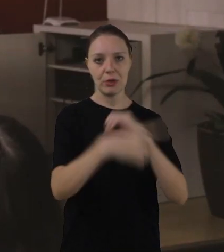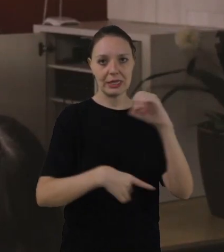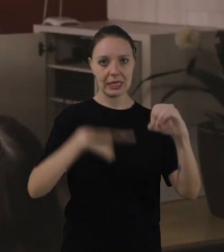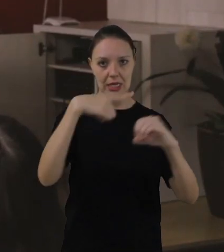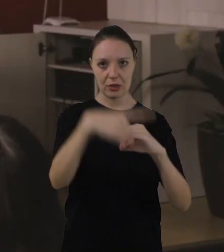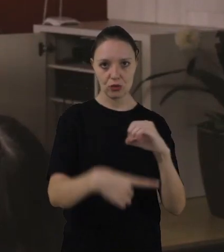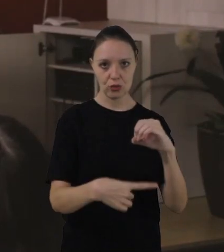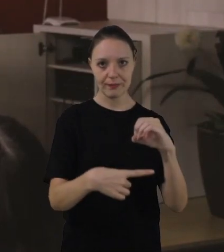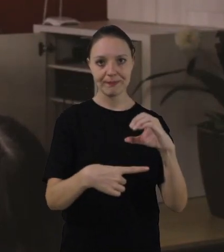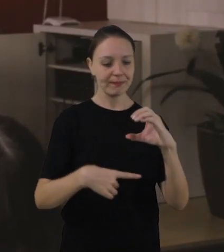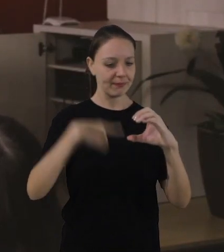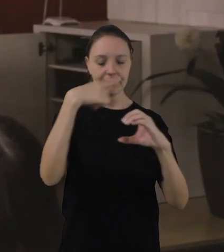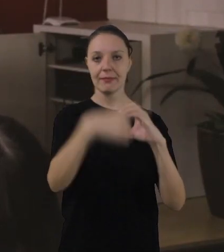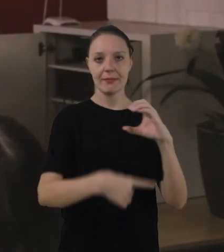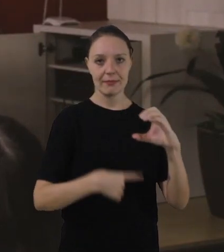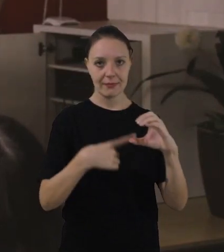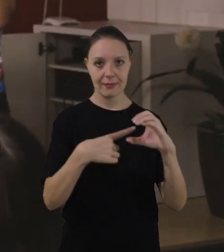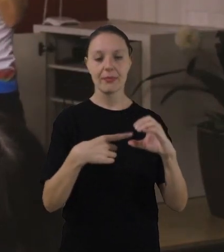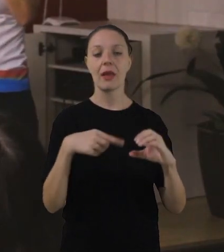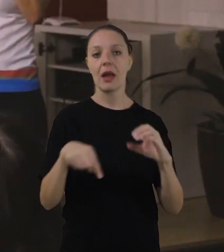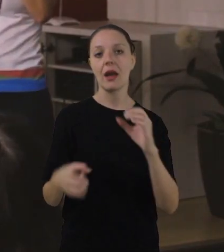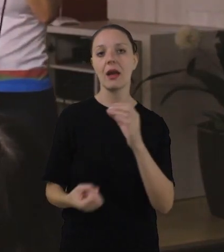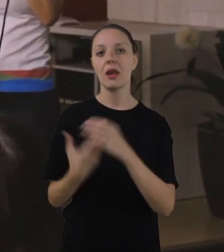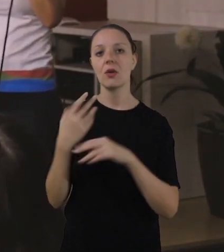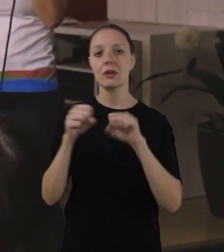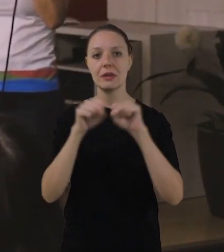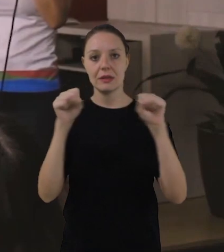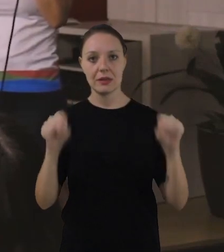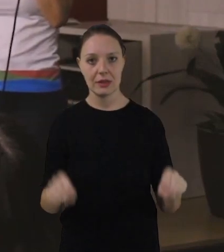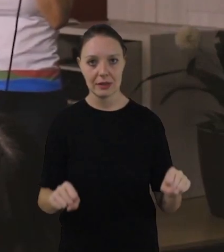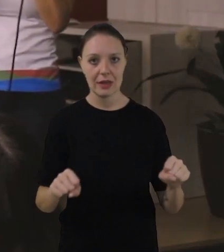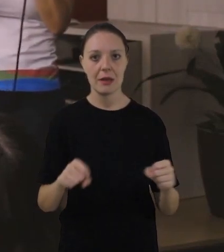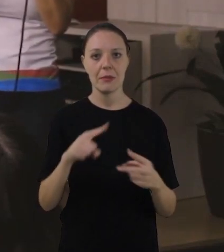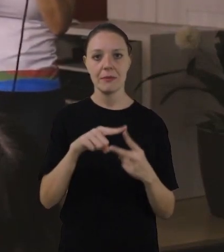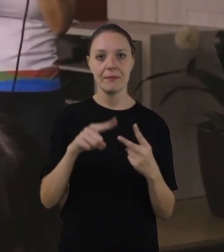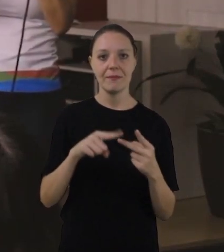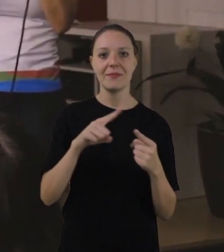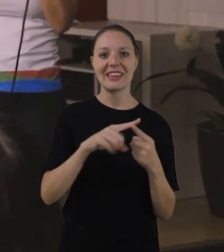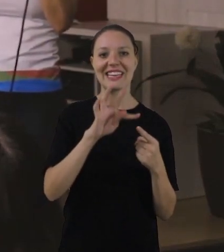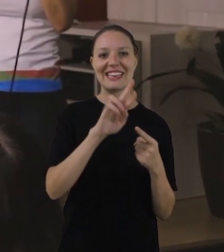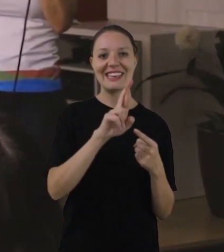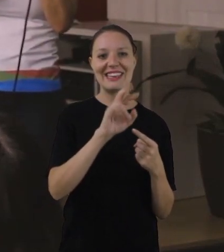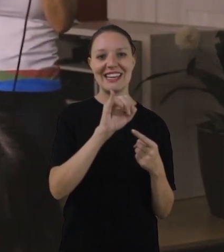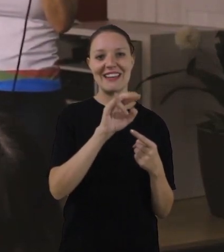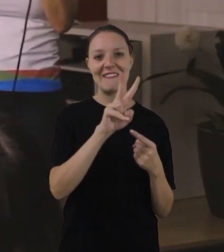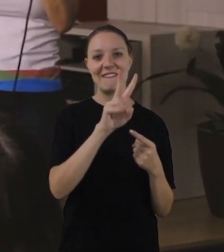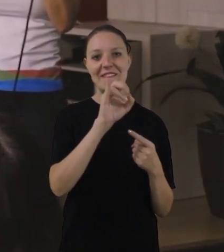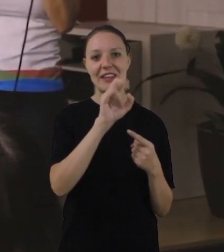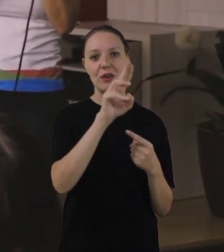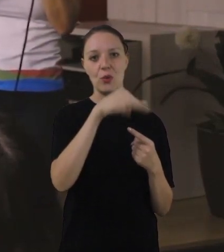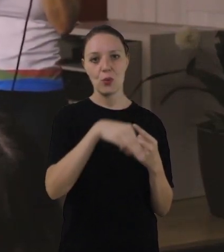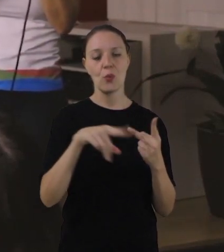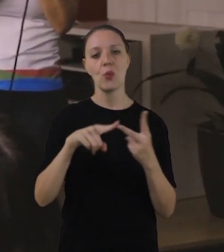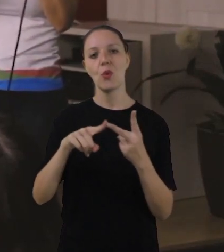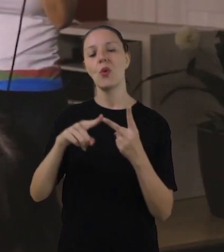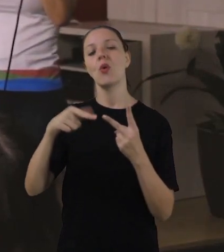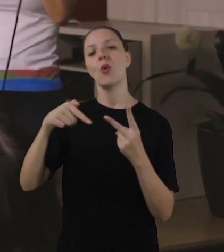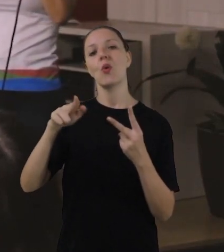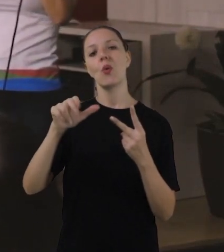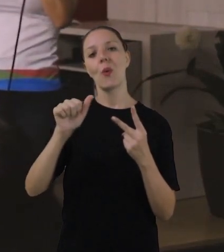isso aconteceu, eles criaram um sistema que é o trivium e o quatrivium. E aqui eu chego onde eu queria